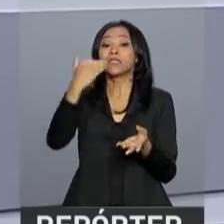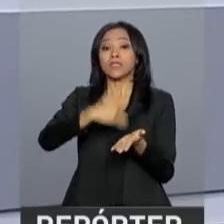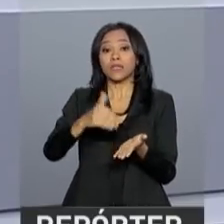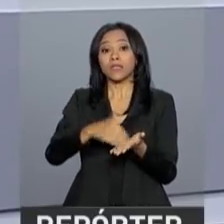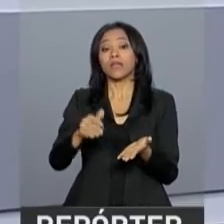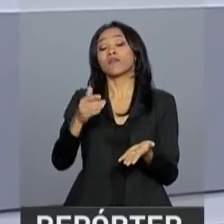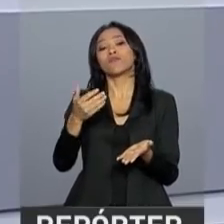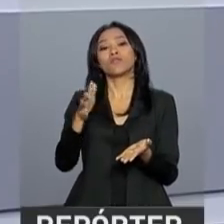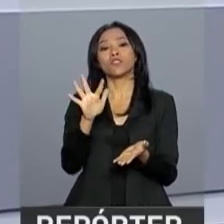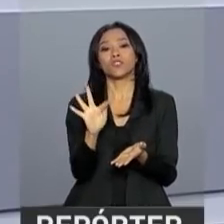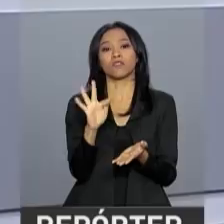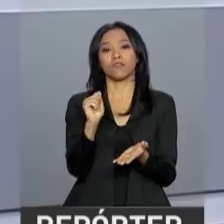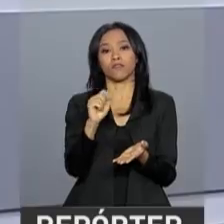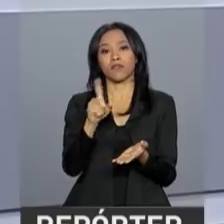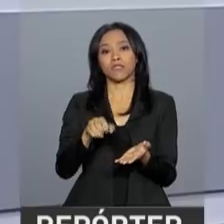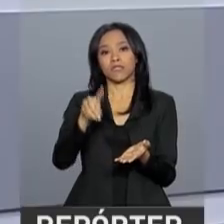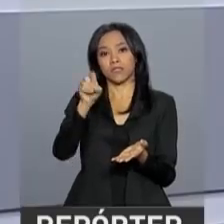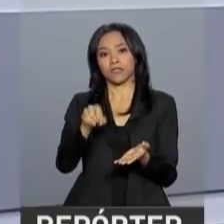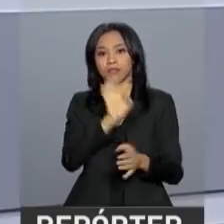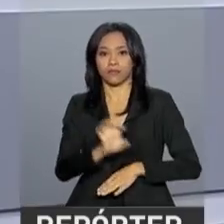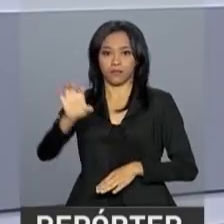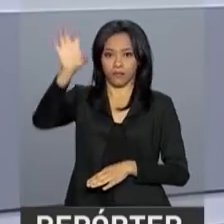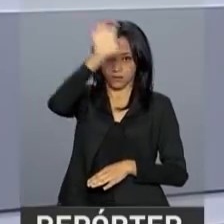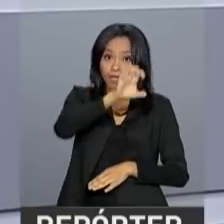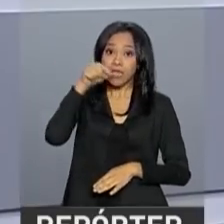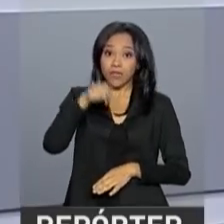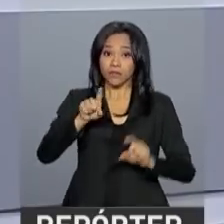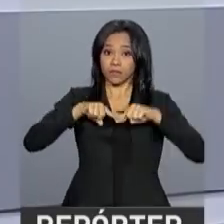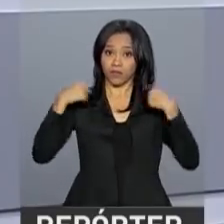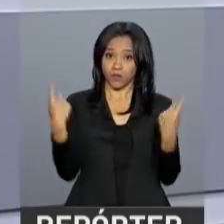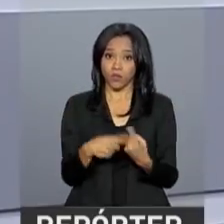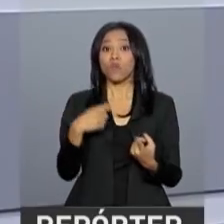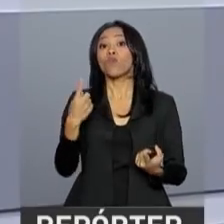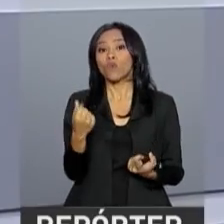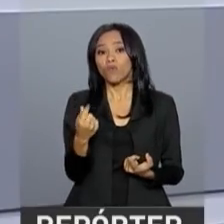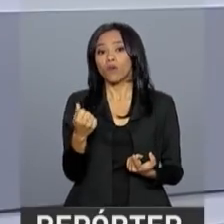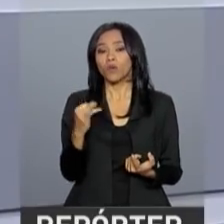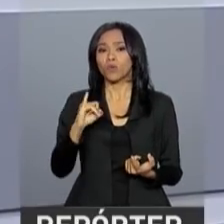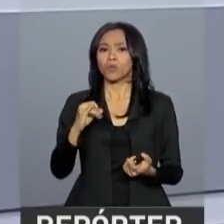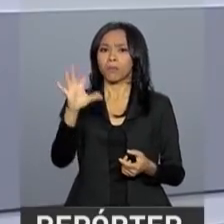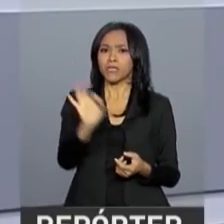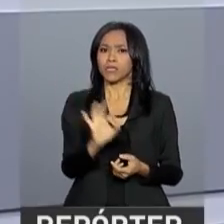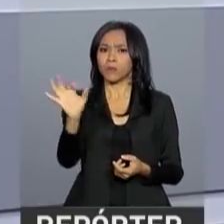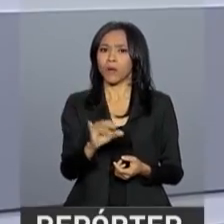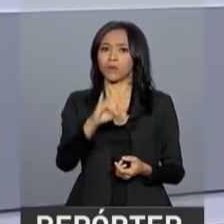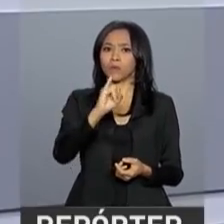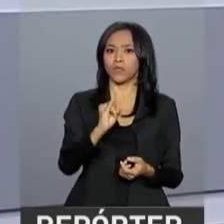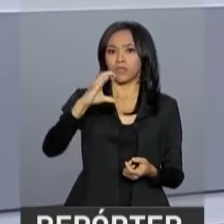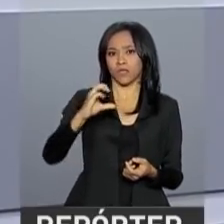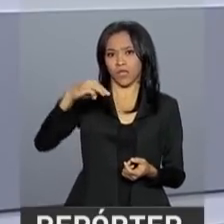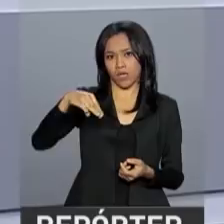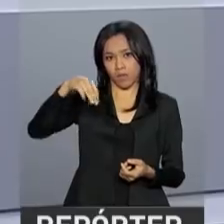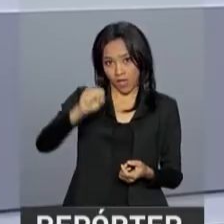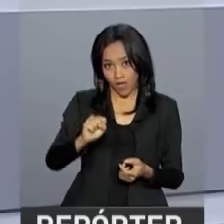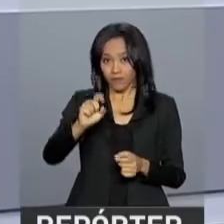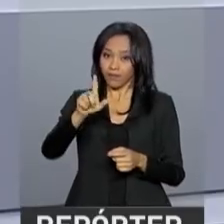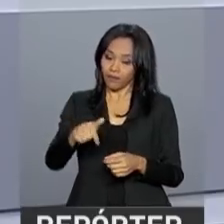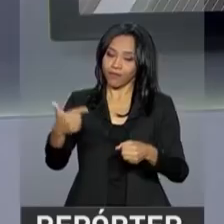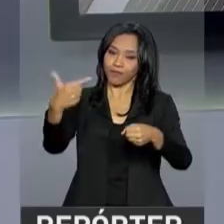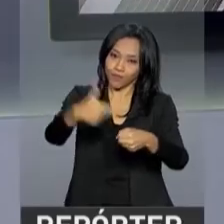dos estados nesta reunião eles devem discutir o percentual do icms imposto estadual que recai sobre o